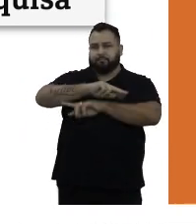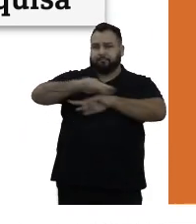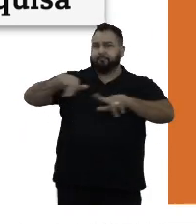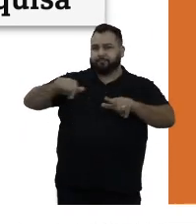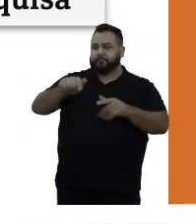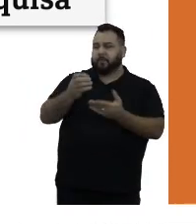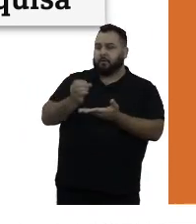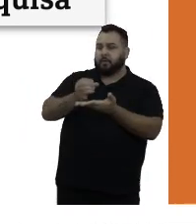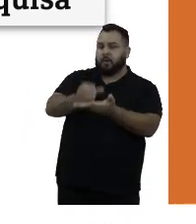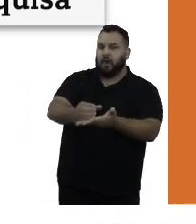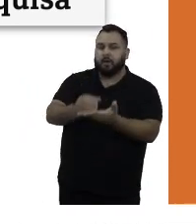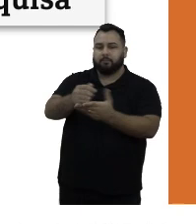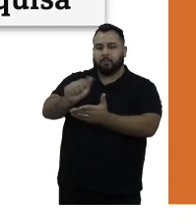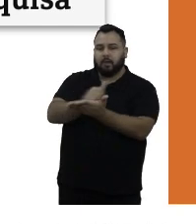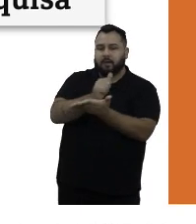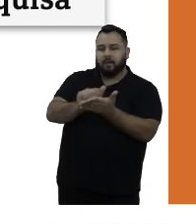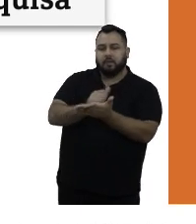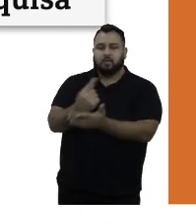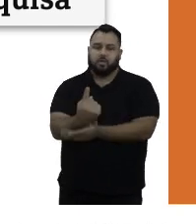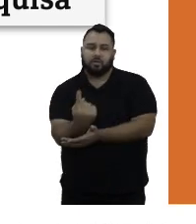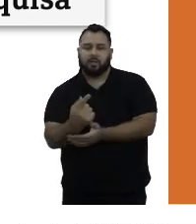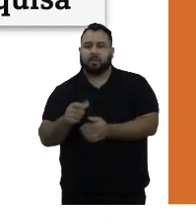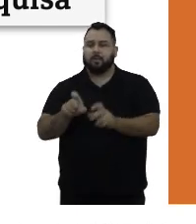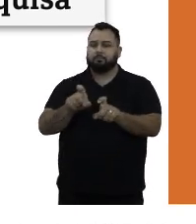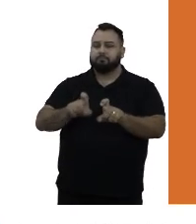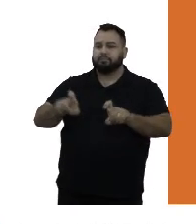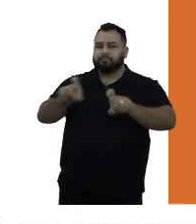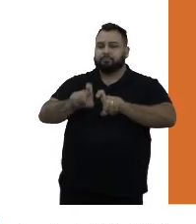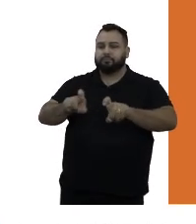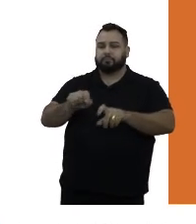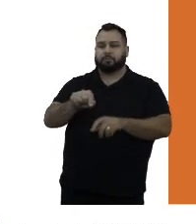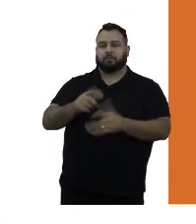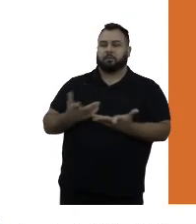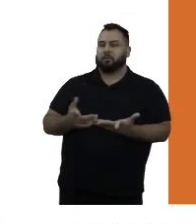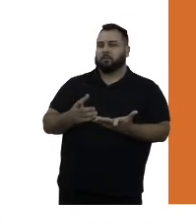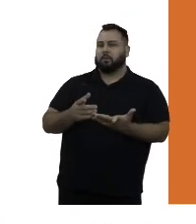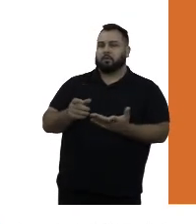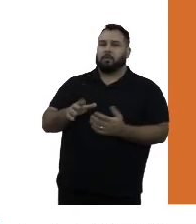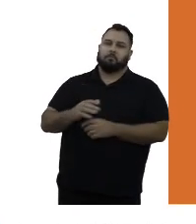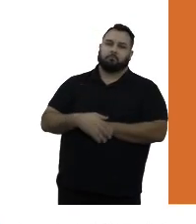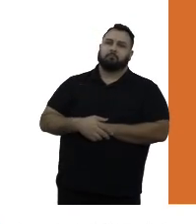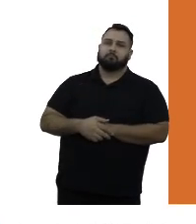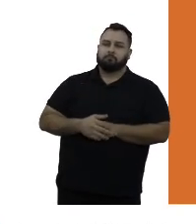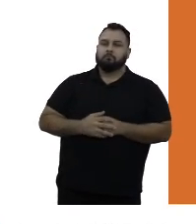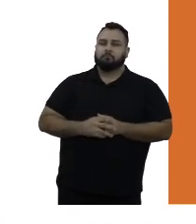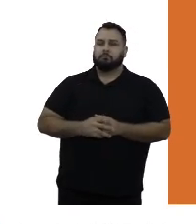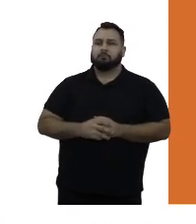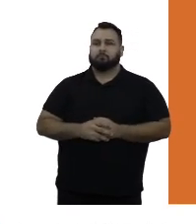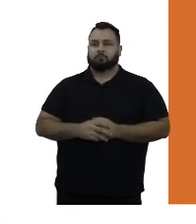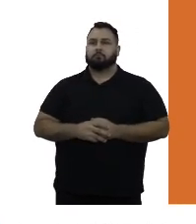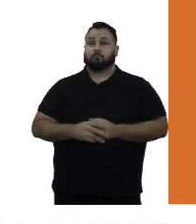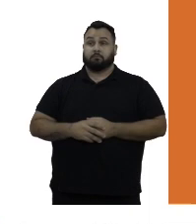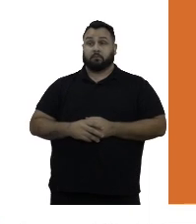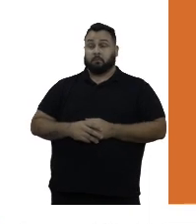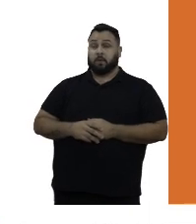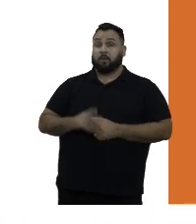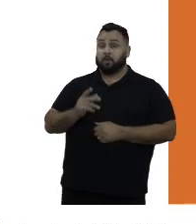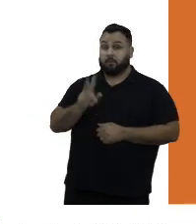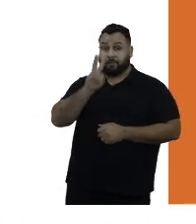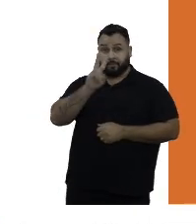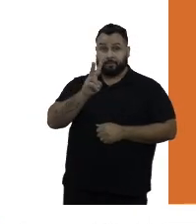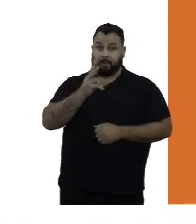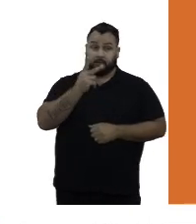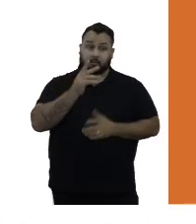coisa boa com inteligência artificial também, né? Mas afinal de contas, gente, a gente ouve tanto